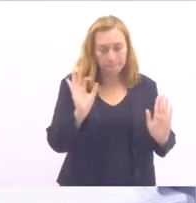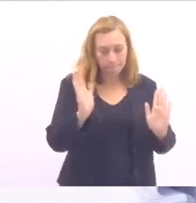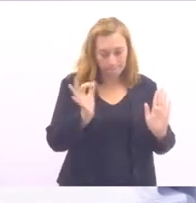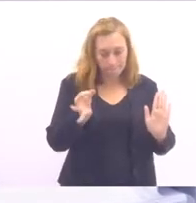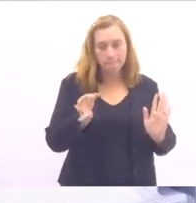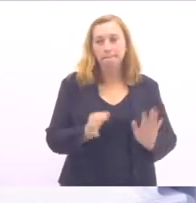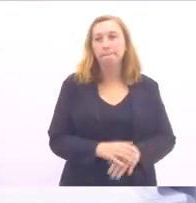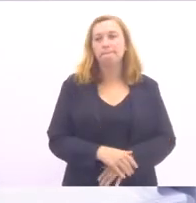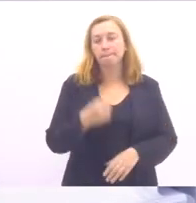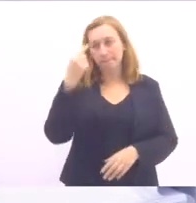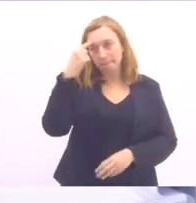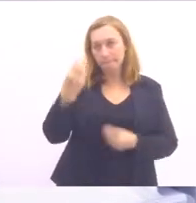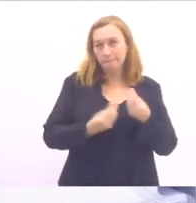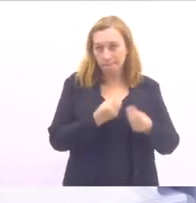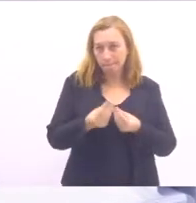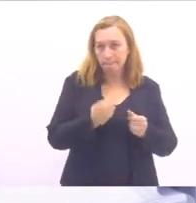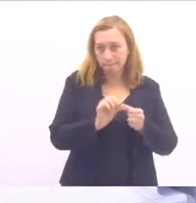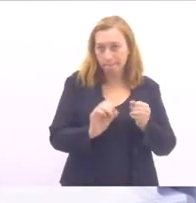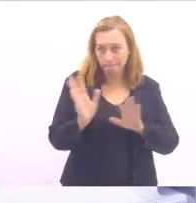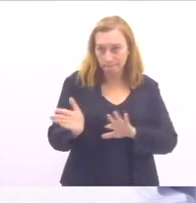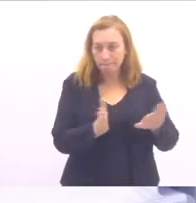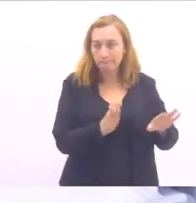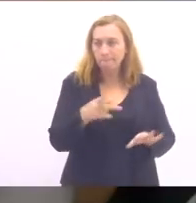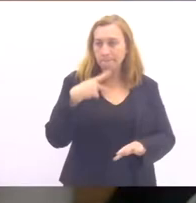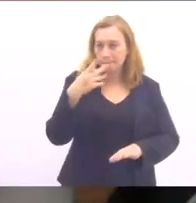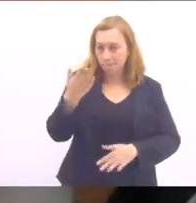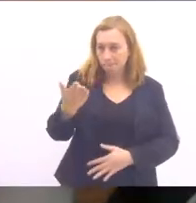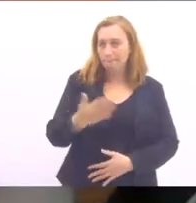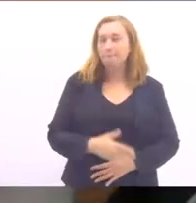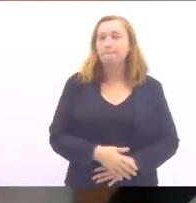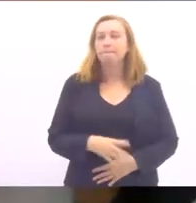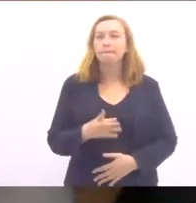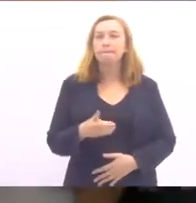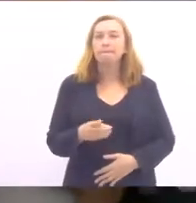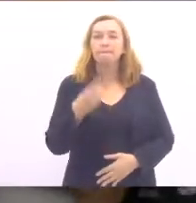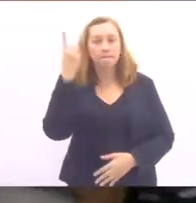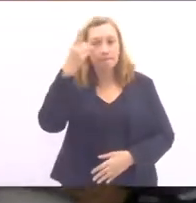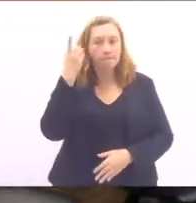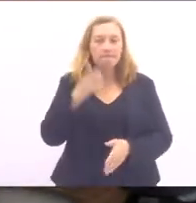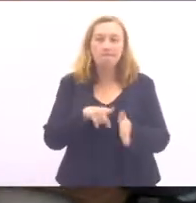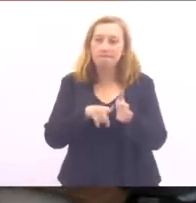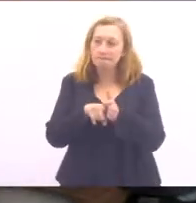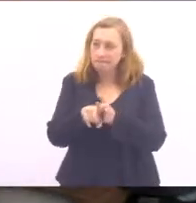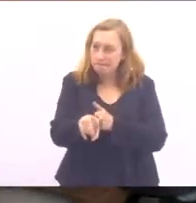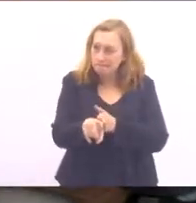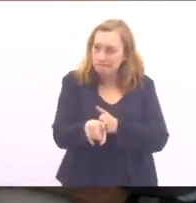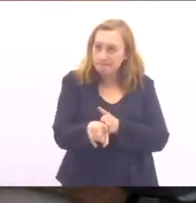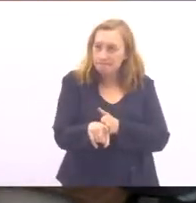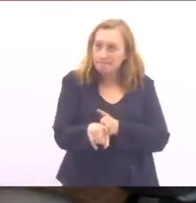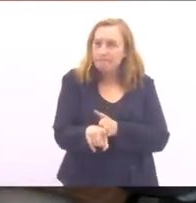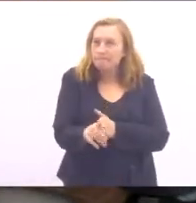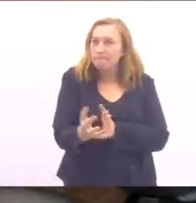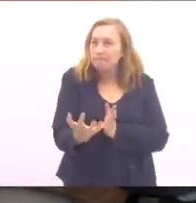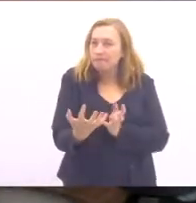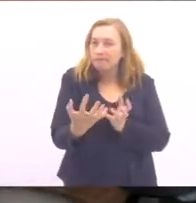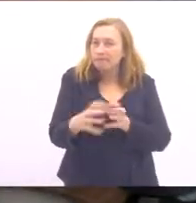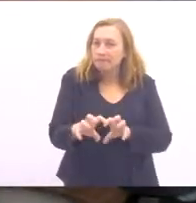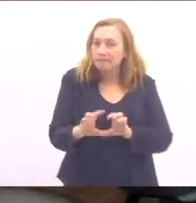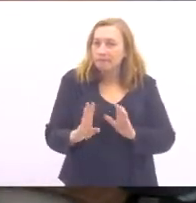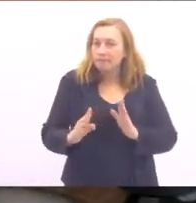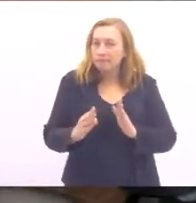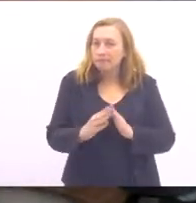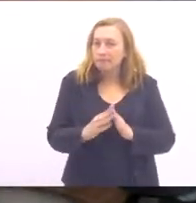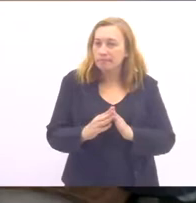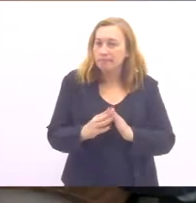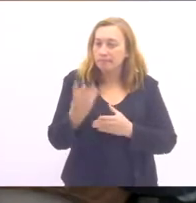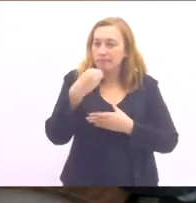com uma ideia de como desatar. Sua palavra. Ô, deputado, uma pergunta que eu gostaria muito de falar, e eu não quero ir para casa com ela dentro de